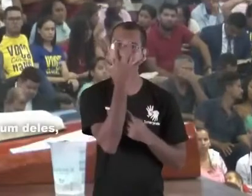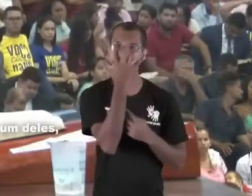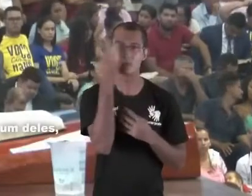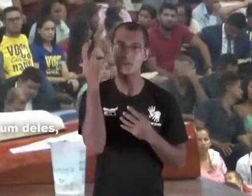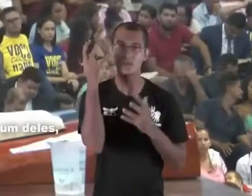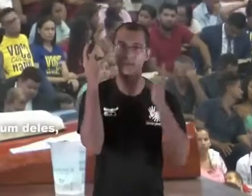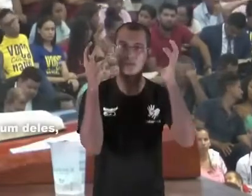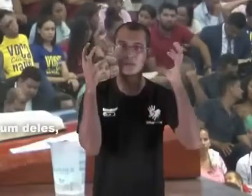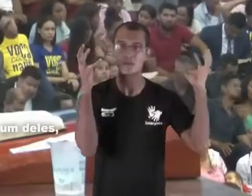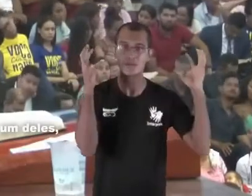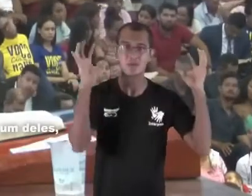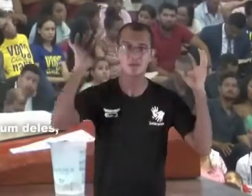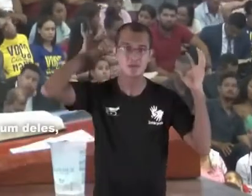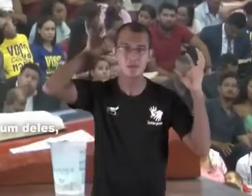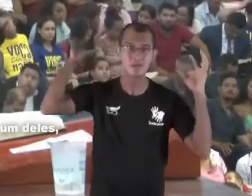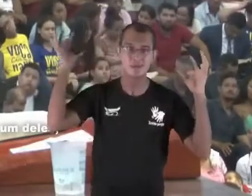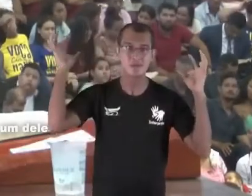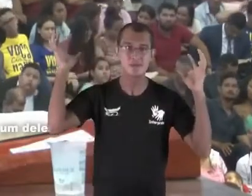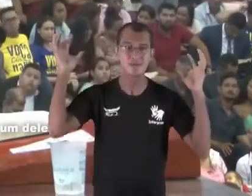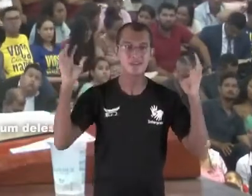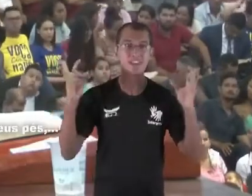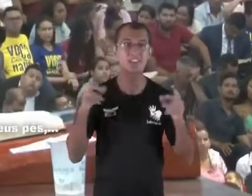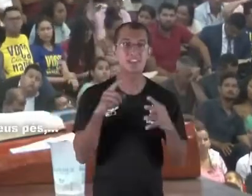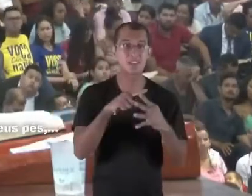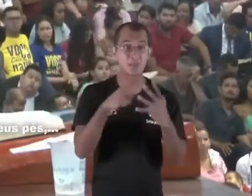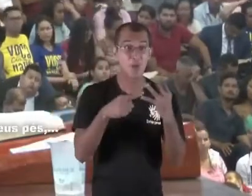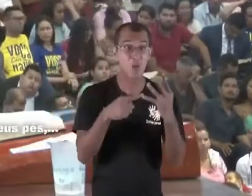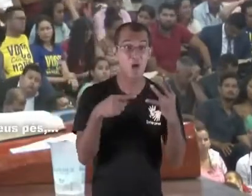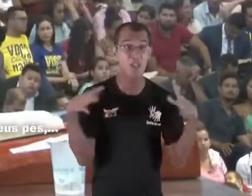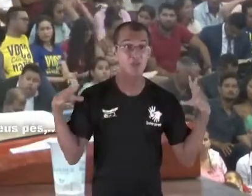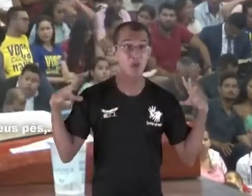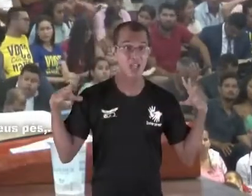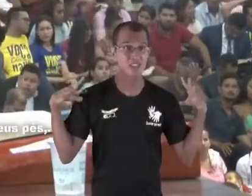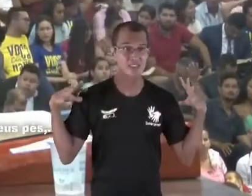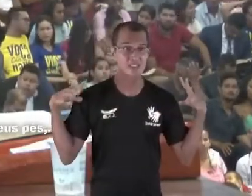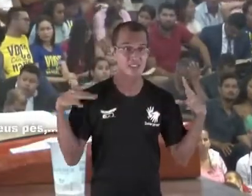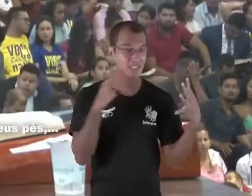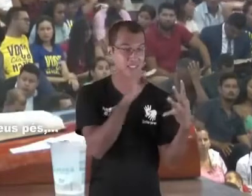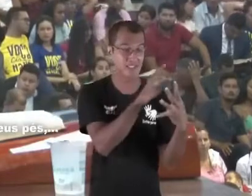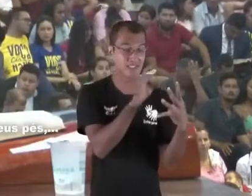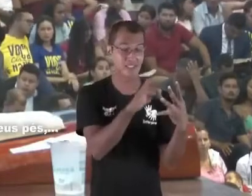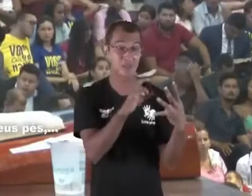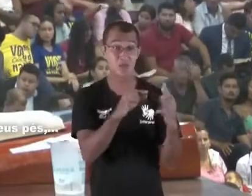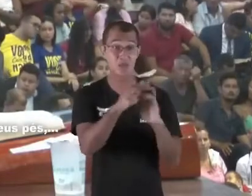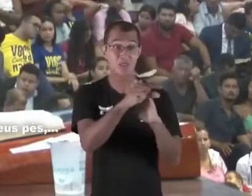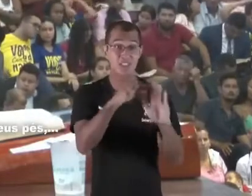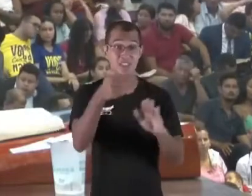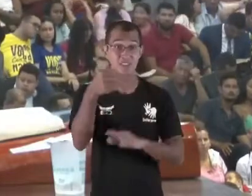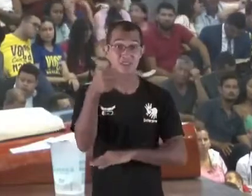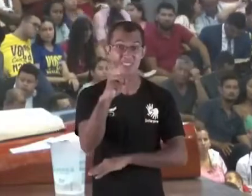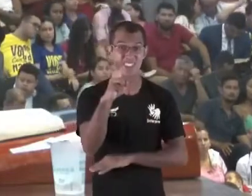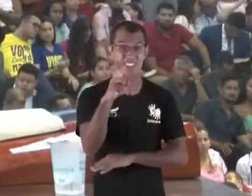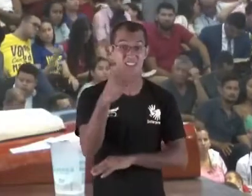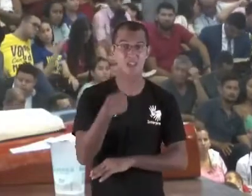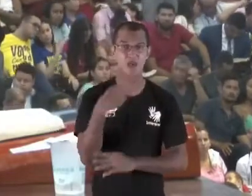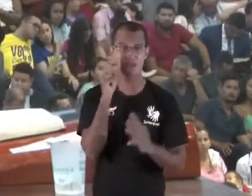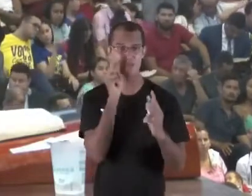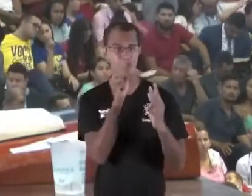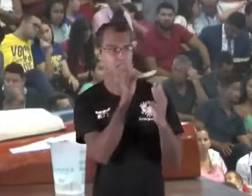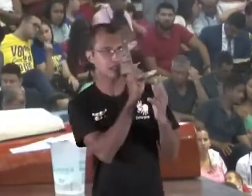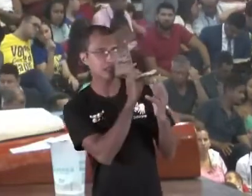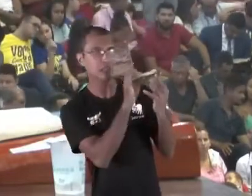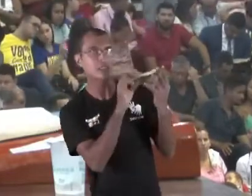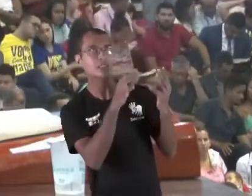também 4 asas. Versículo 15: vi os seres